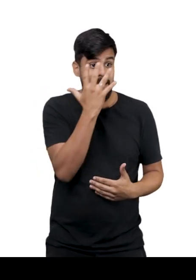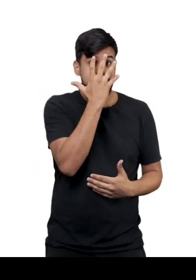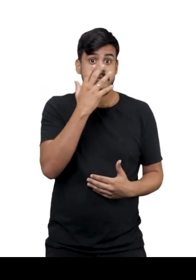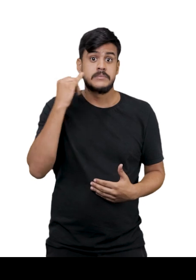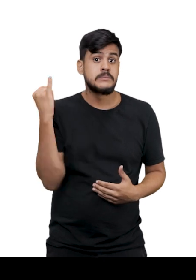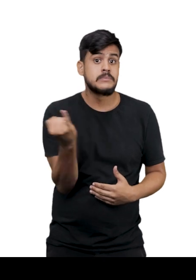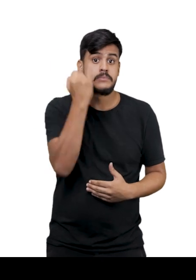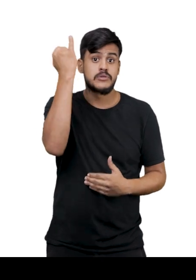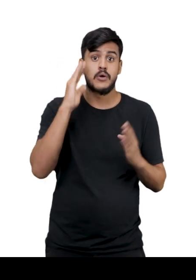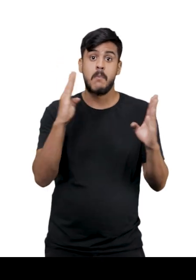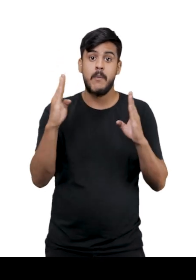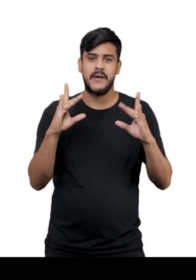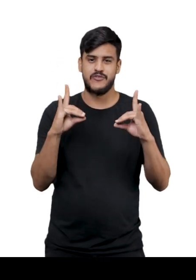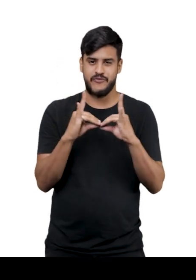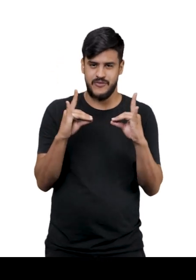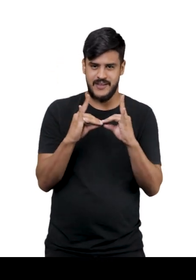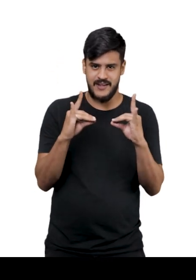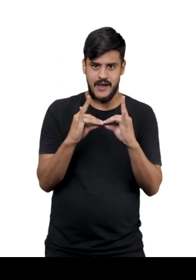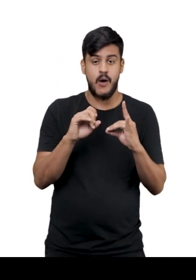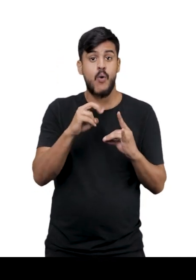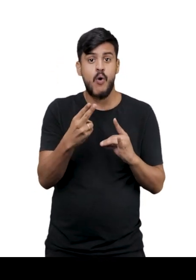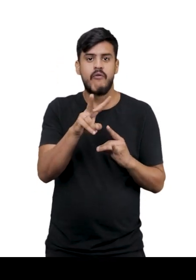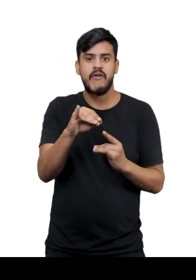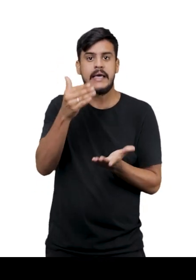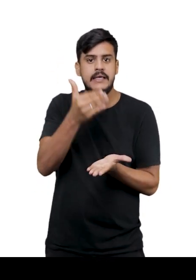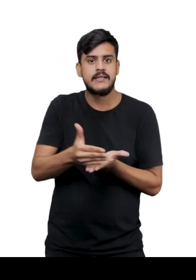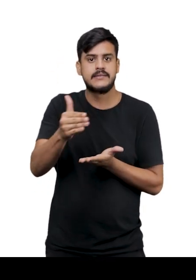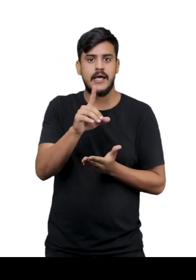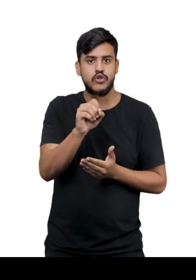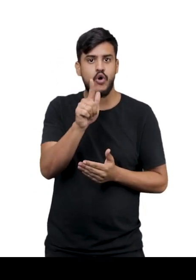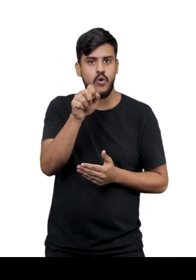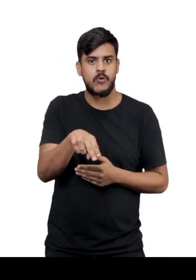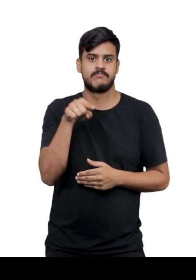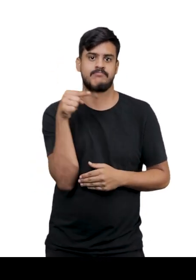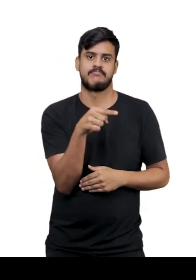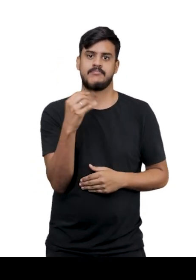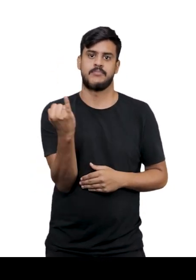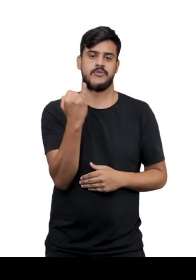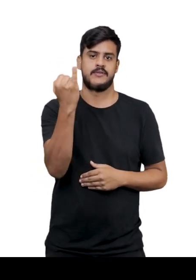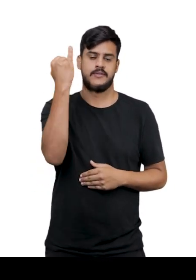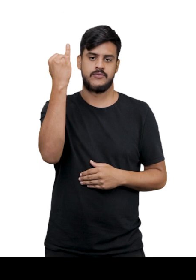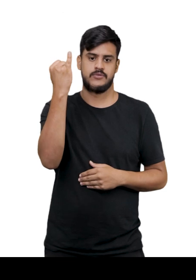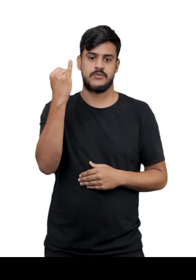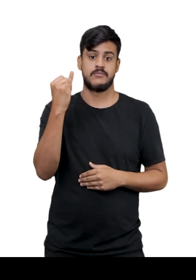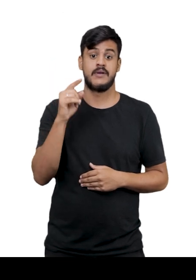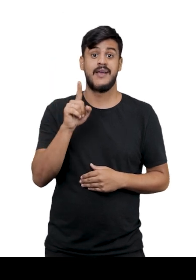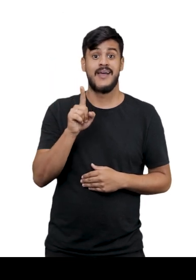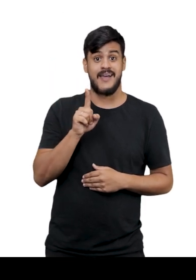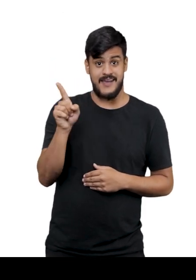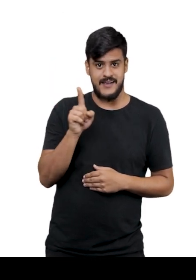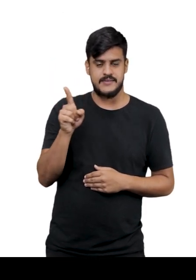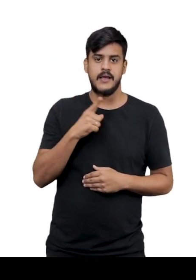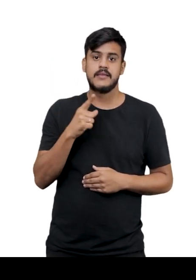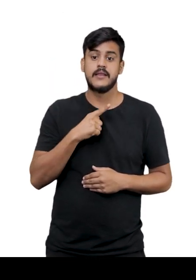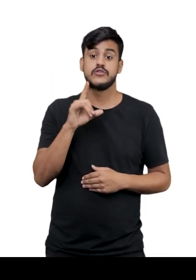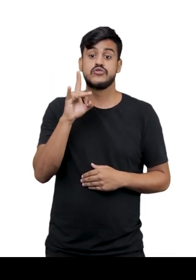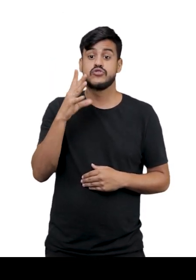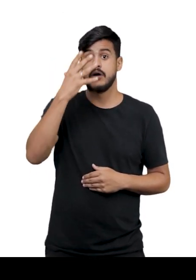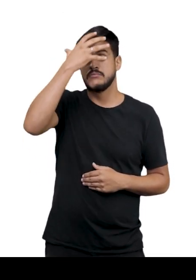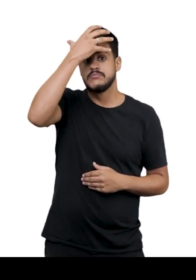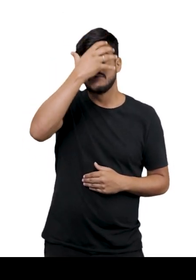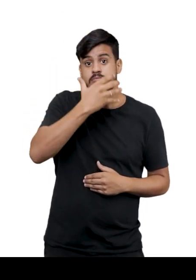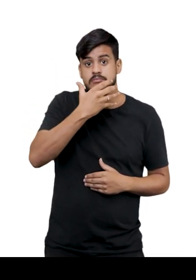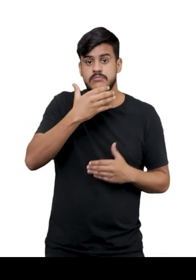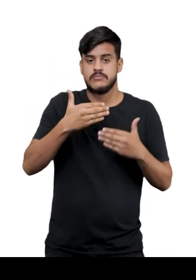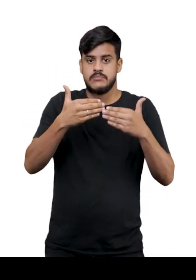rituais funerários e nas cerimônias de iniciação dos Dogon. Esta peça apresenta apenas a parte superior